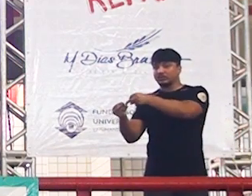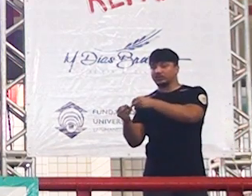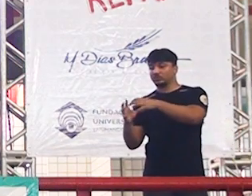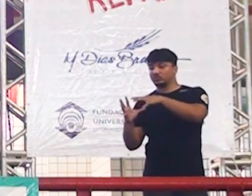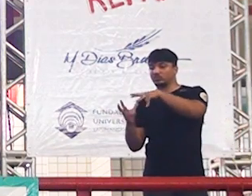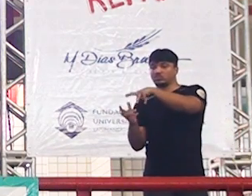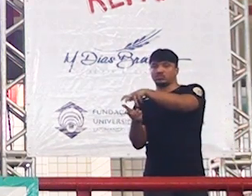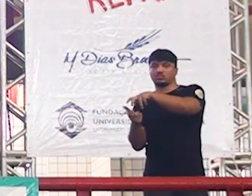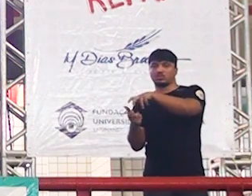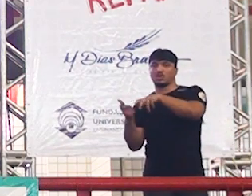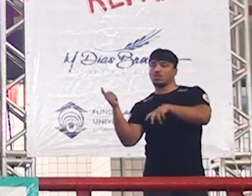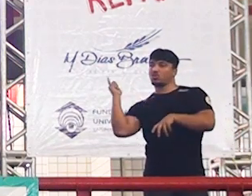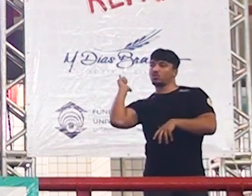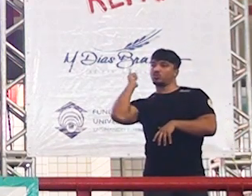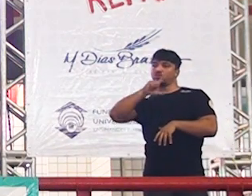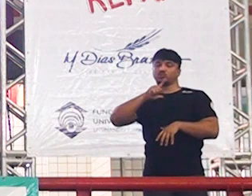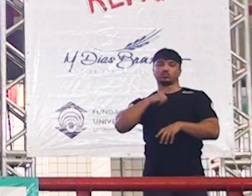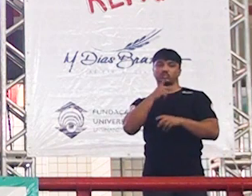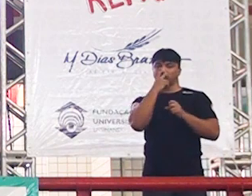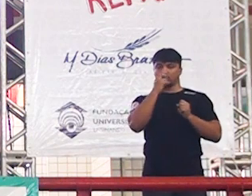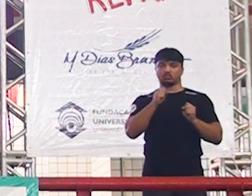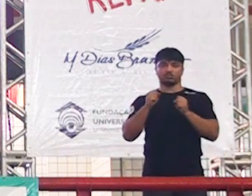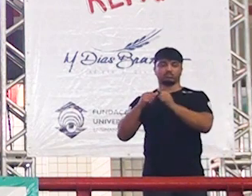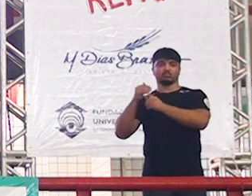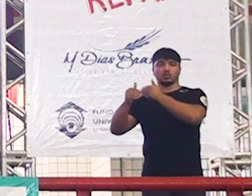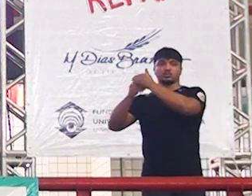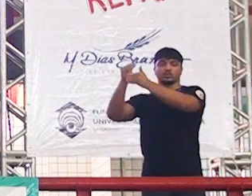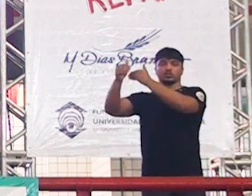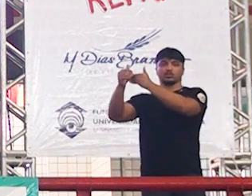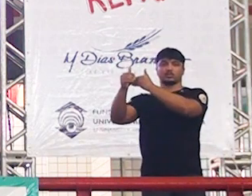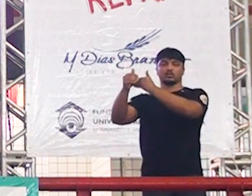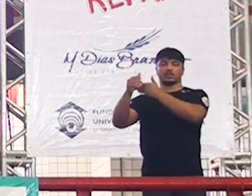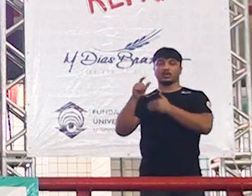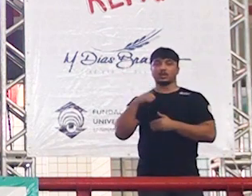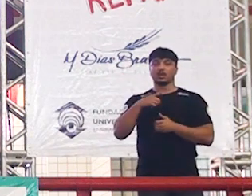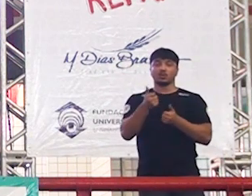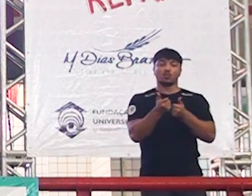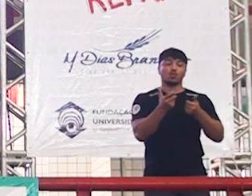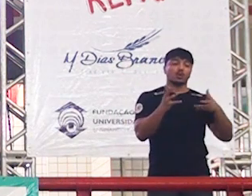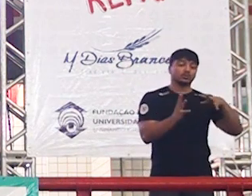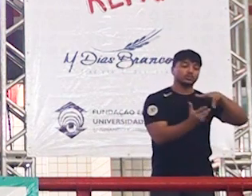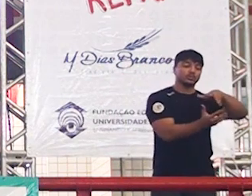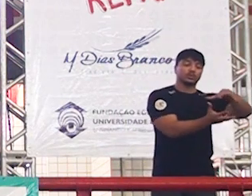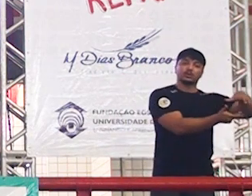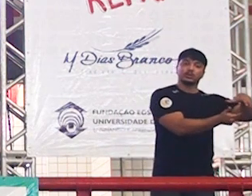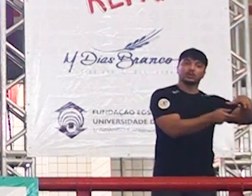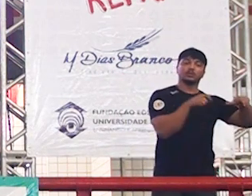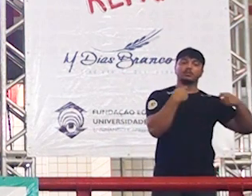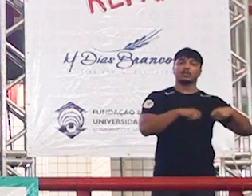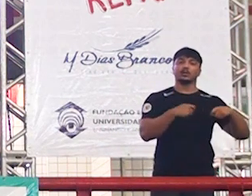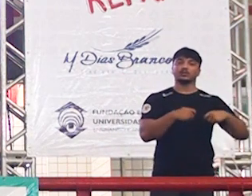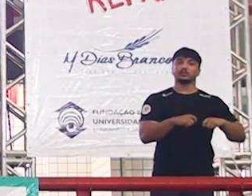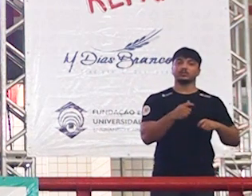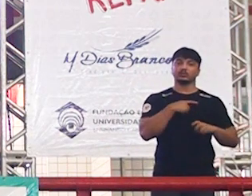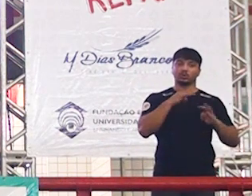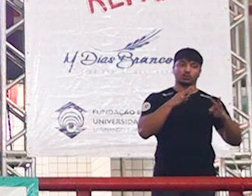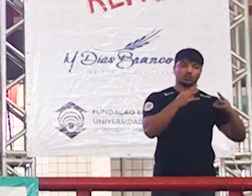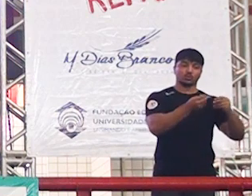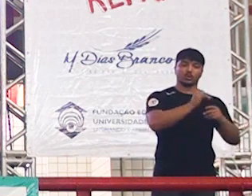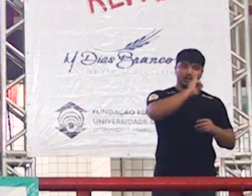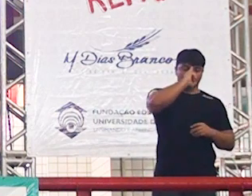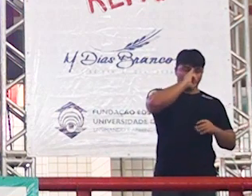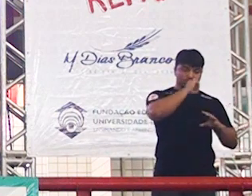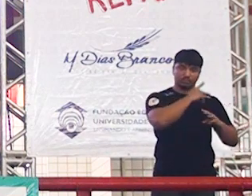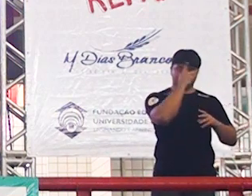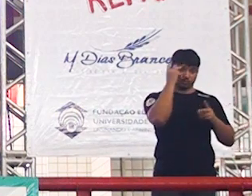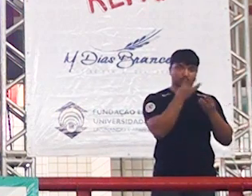planeta para alcançar sua prosperidade. Quantos planetas não seriam necessários para que um país como a